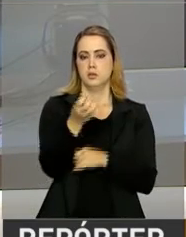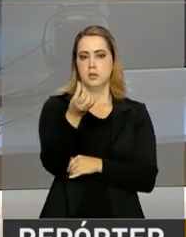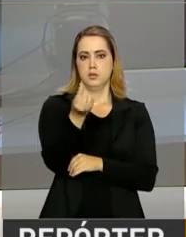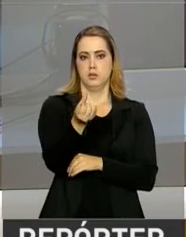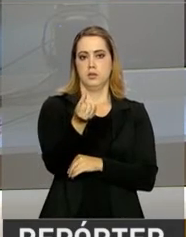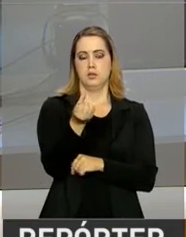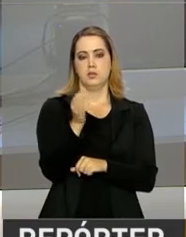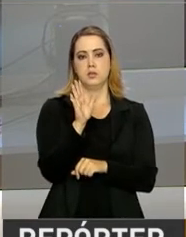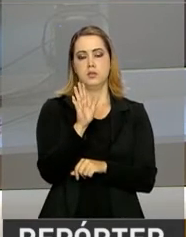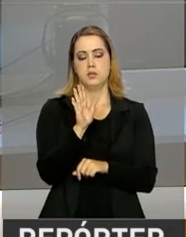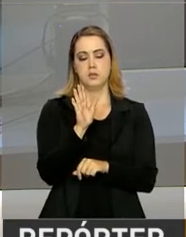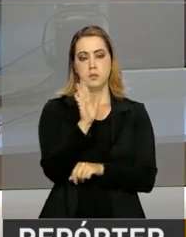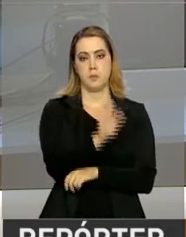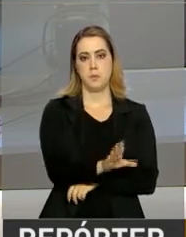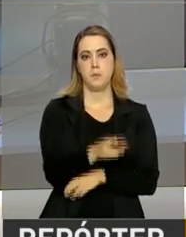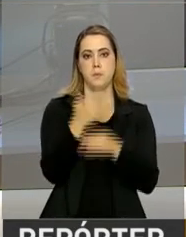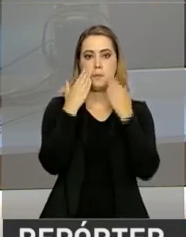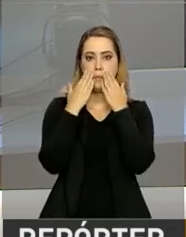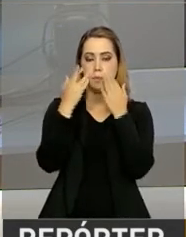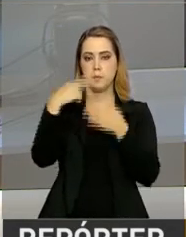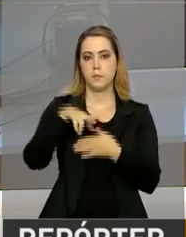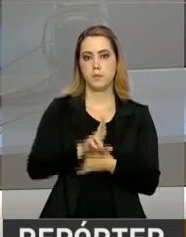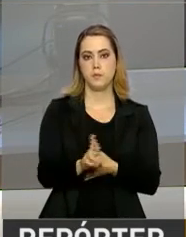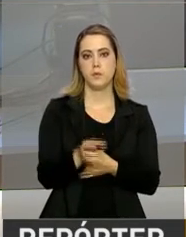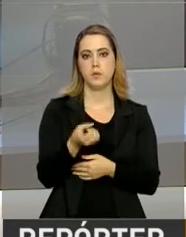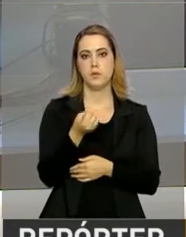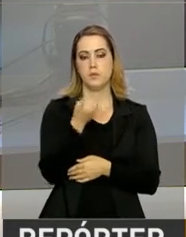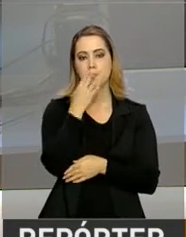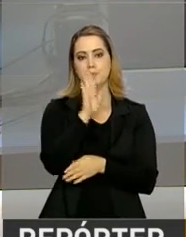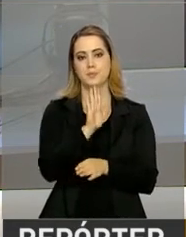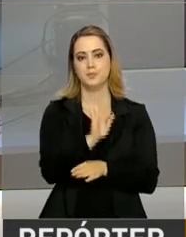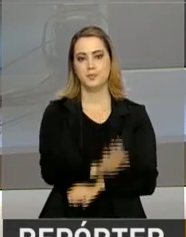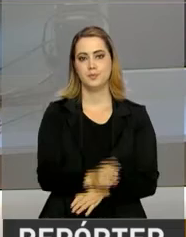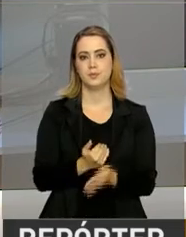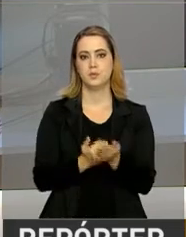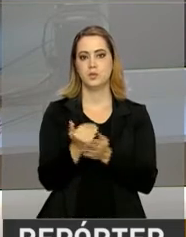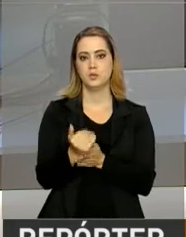ou às 18h, na próxima edição do Repórter NBR. Uma boa